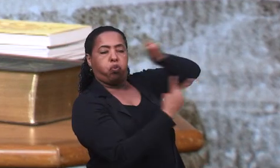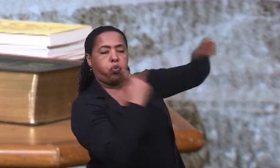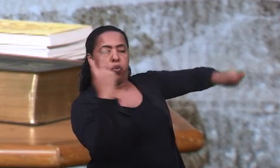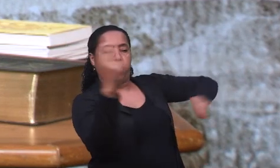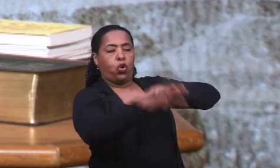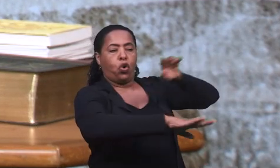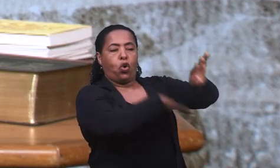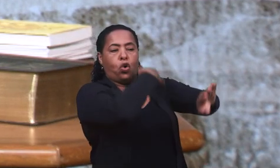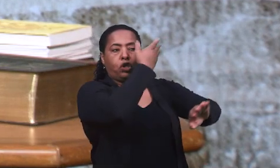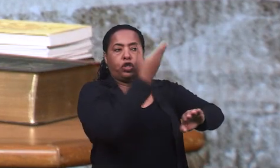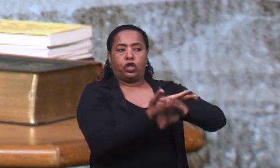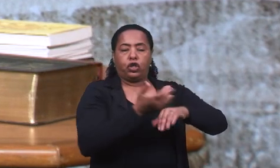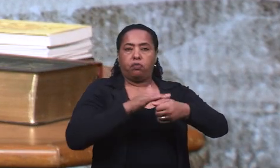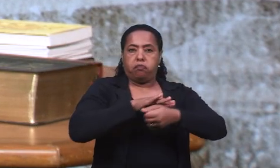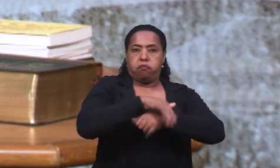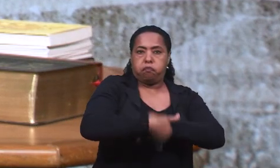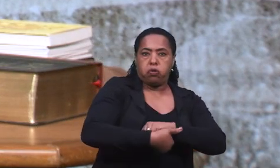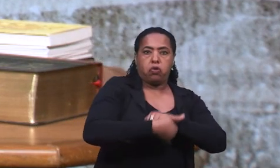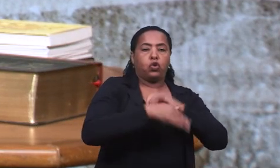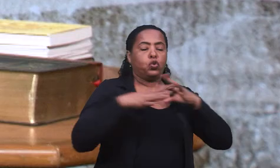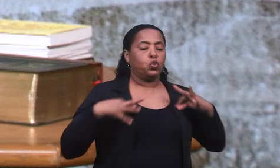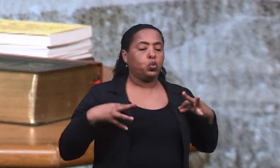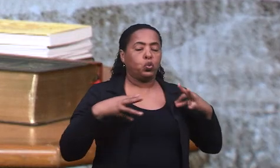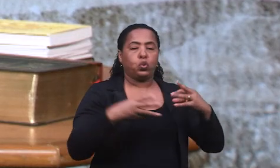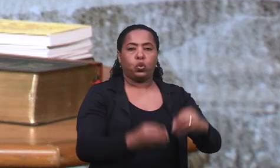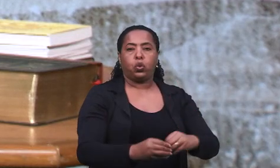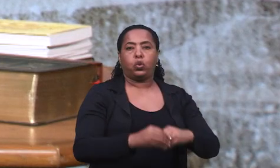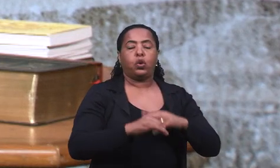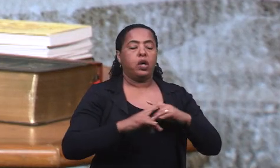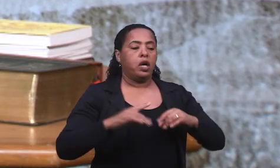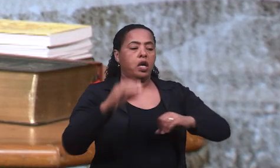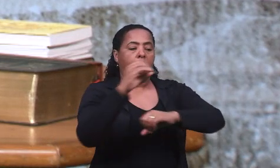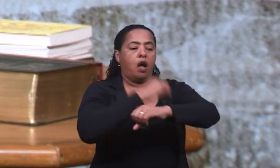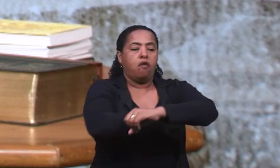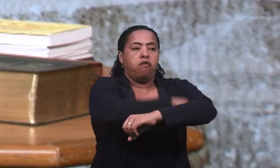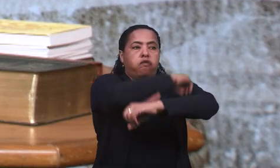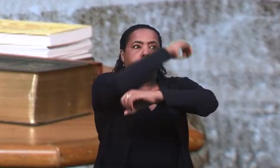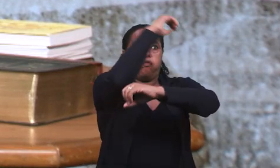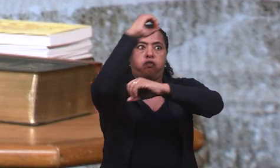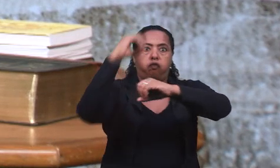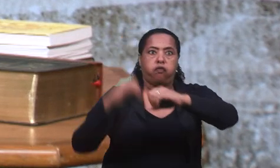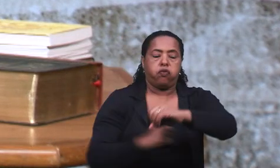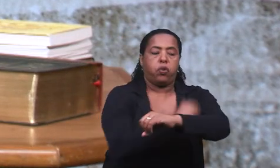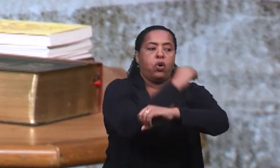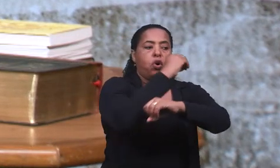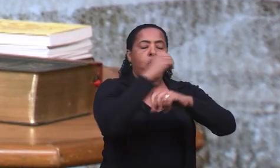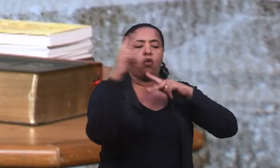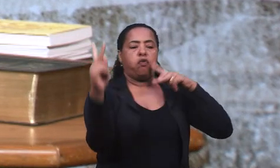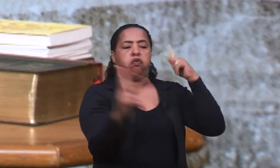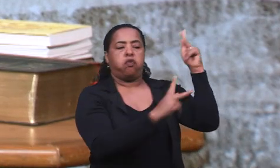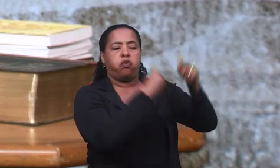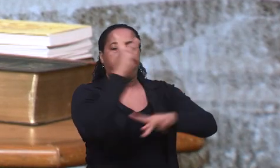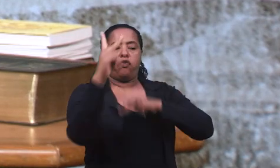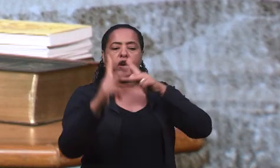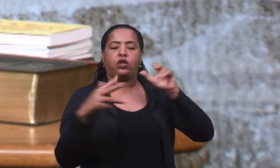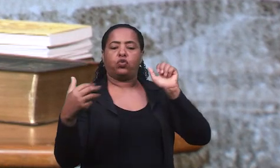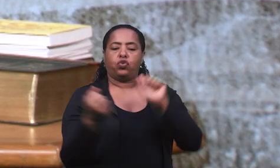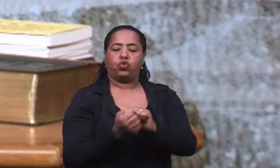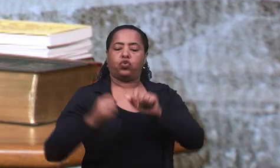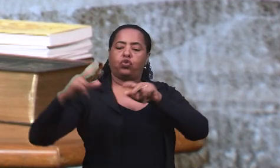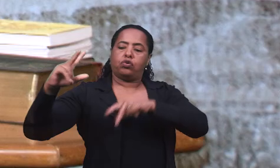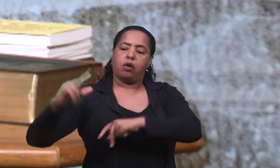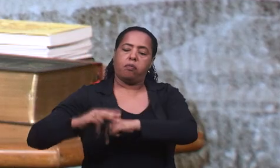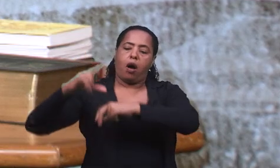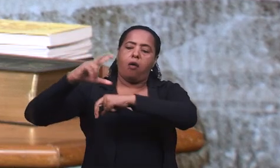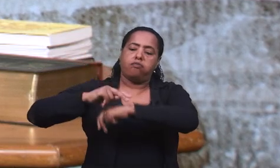toda aquela noite. E aconteceu que, pela manhã, o vento oriental trouxe os gafanhotos.